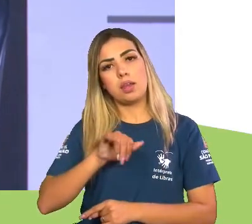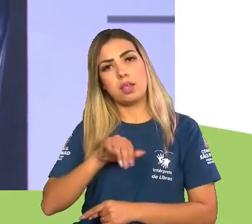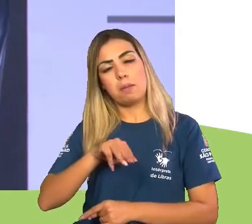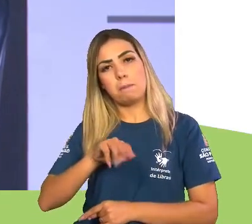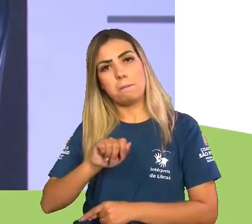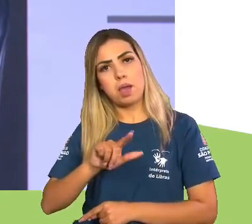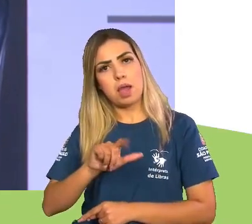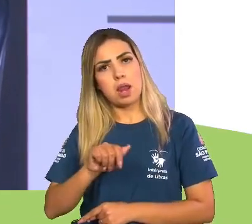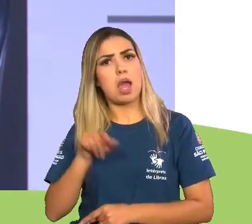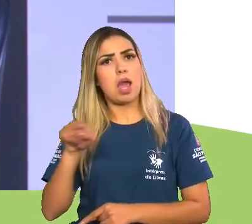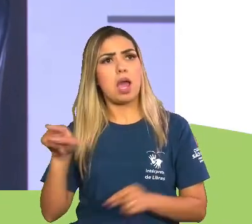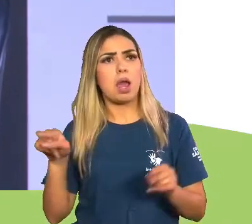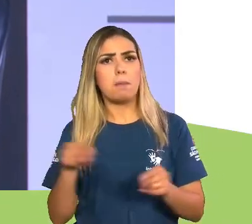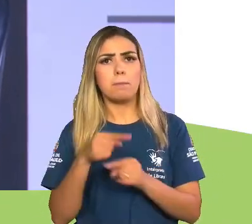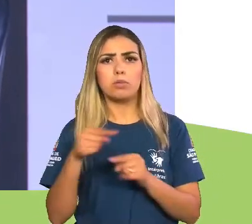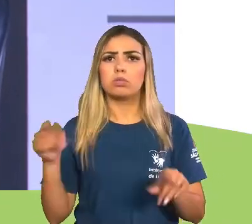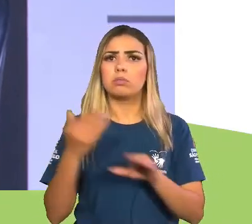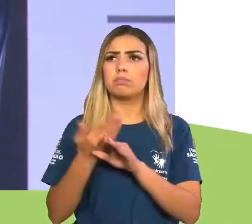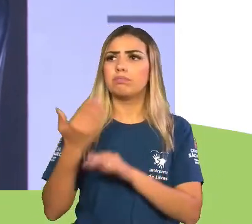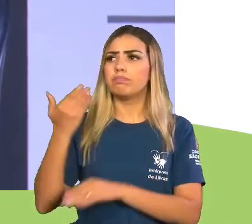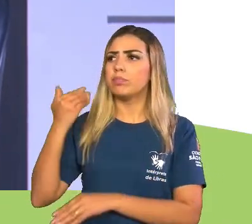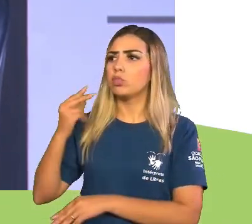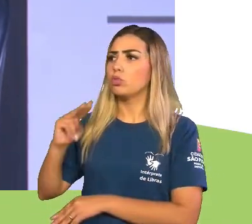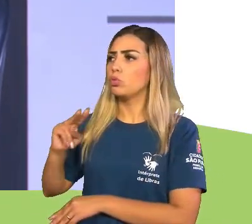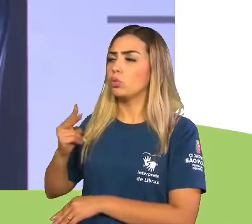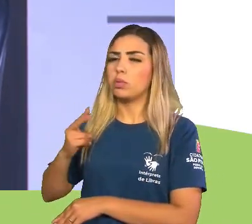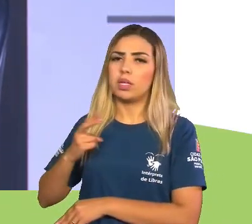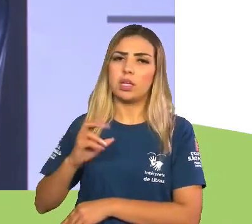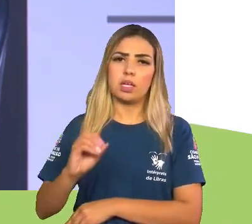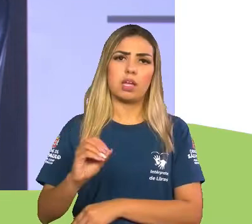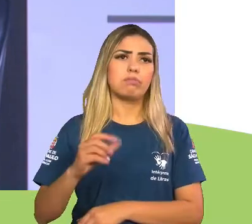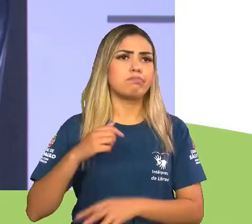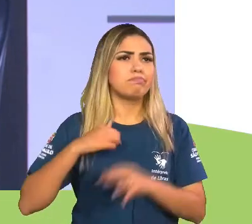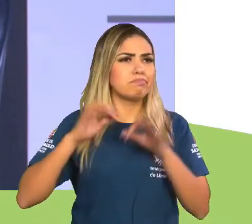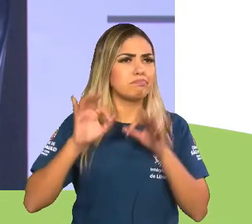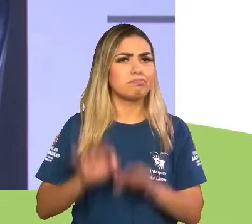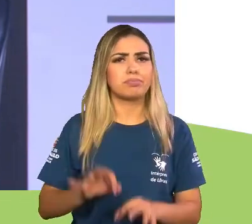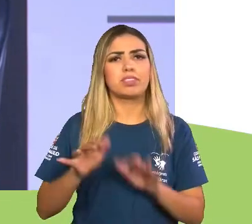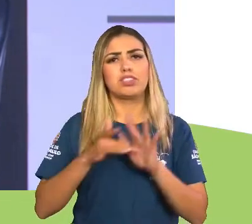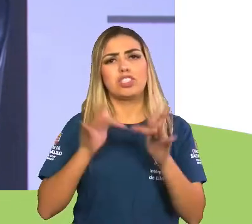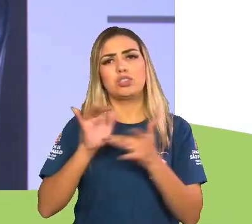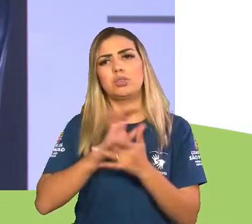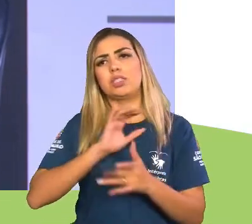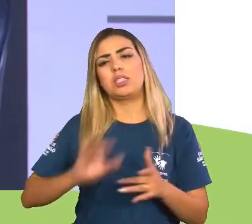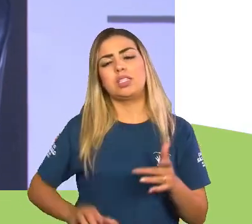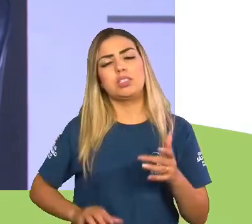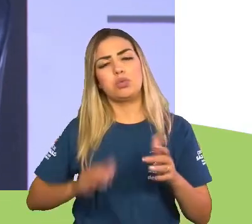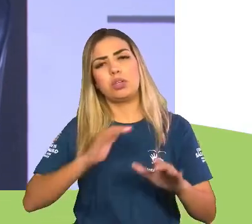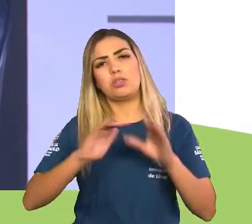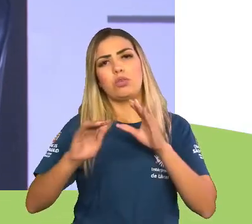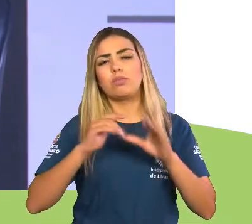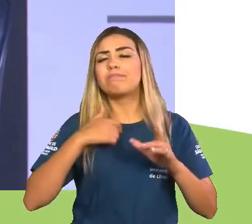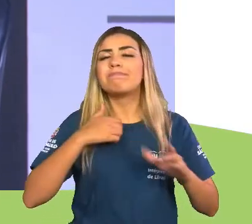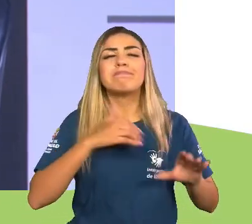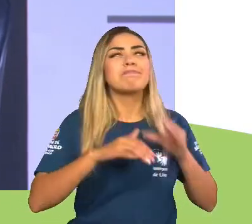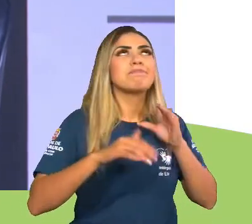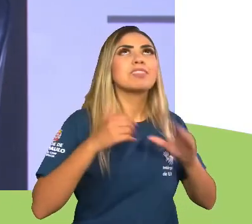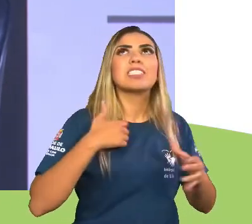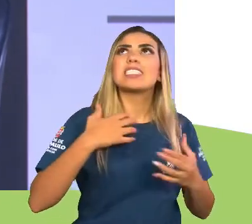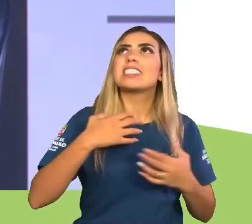de 2500. Eu tenho certeza que Jesus Cristo cantou essa música. Toda vez que eu canto, eu sinto a presença